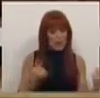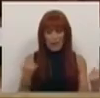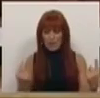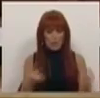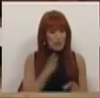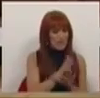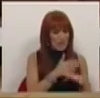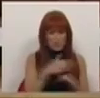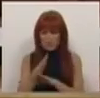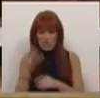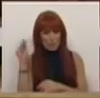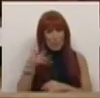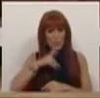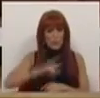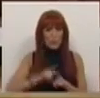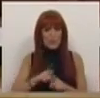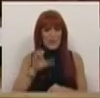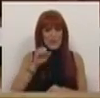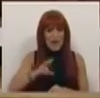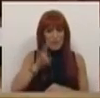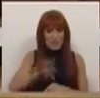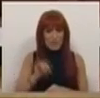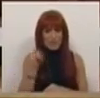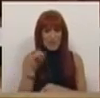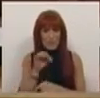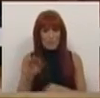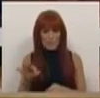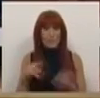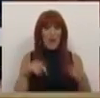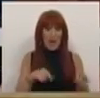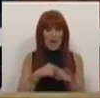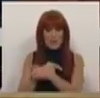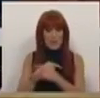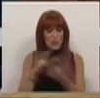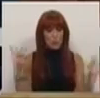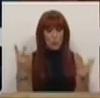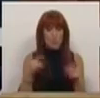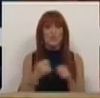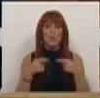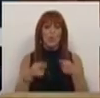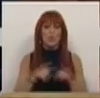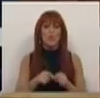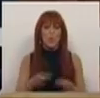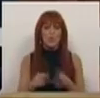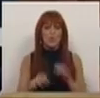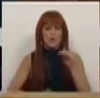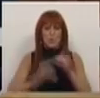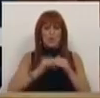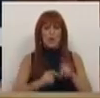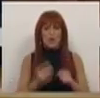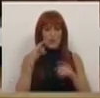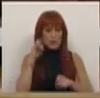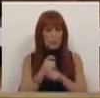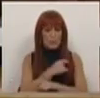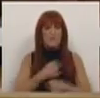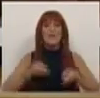uma as valências do Banco de Portugal, da CMVM e do ISP. Estas duas entidades devem ser coordenadas pelo Conselho Superior de Supervisão,